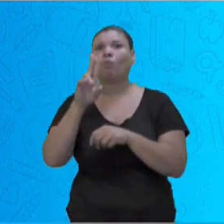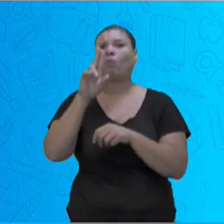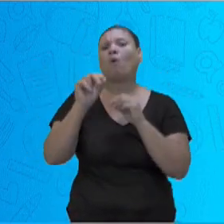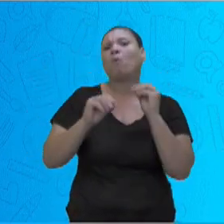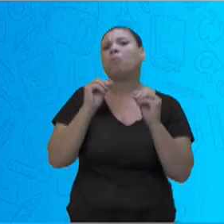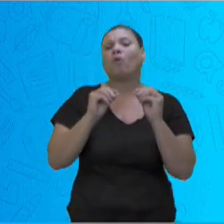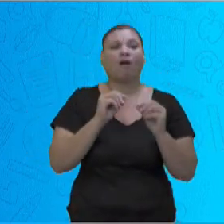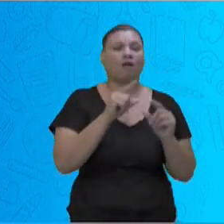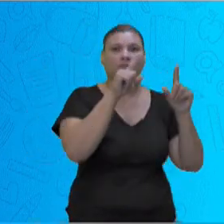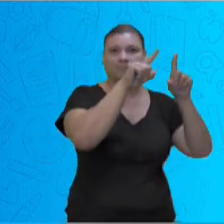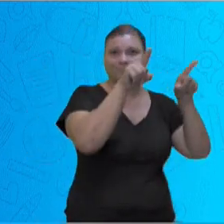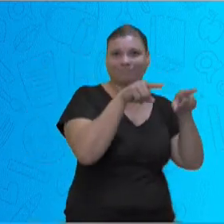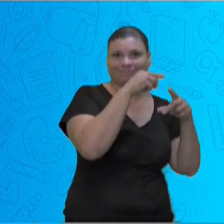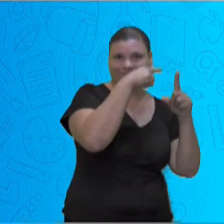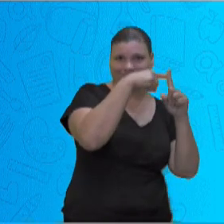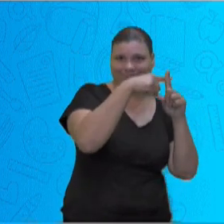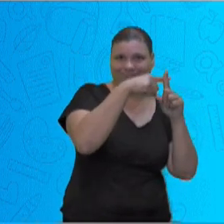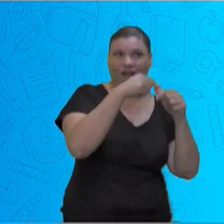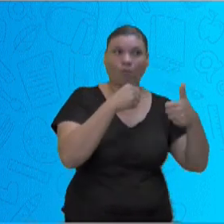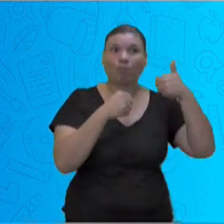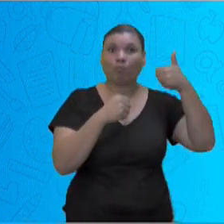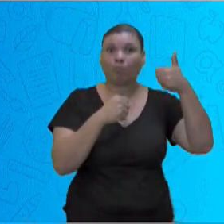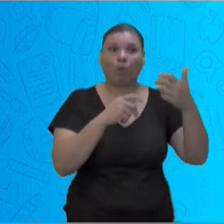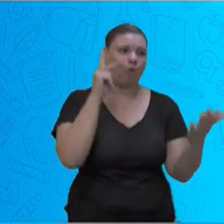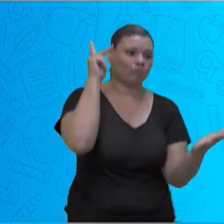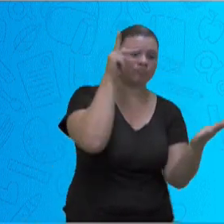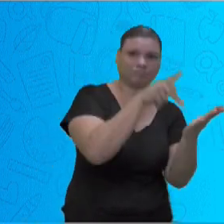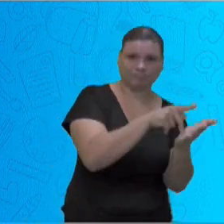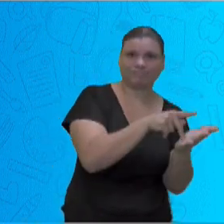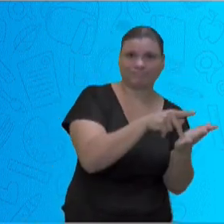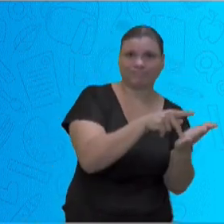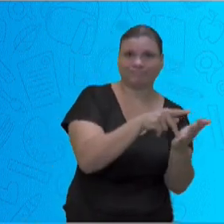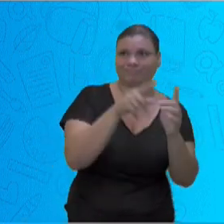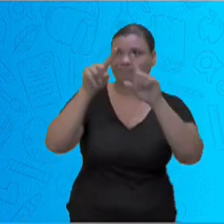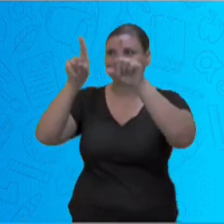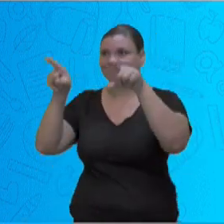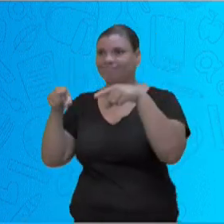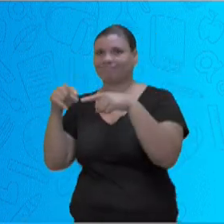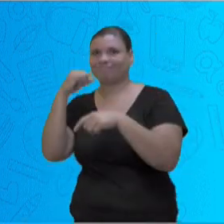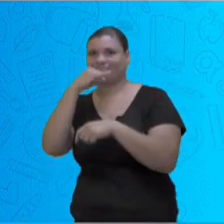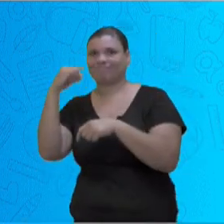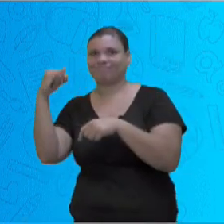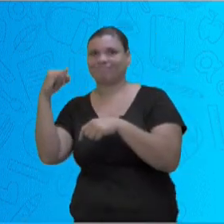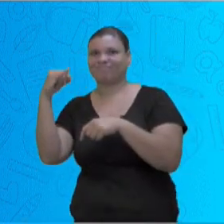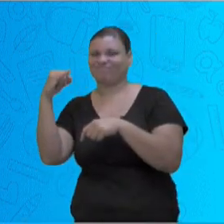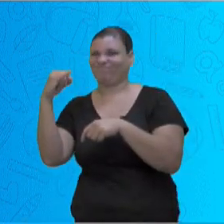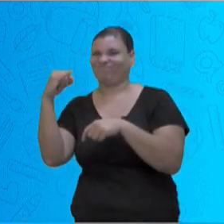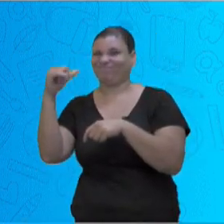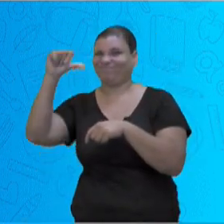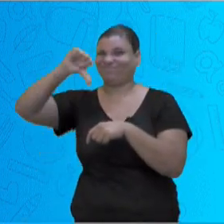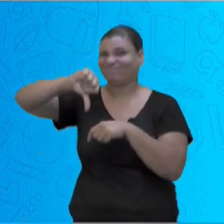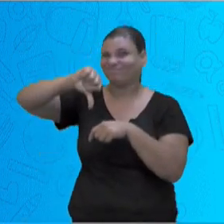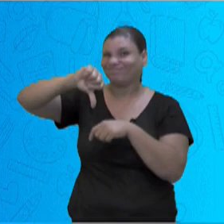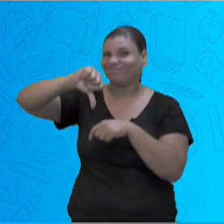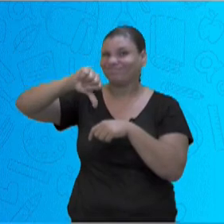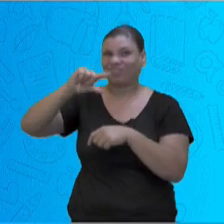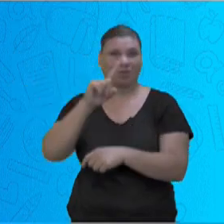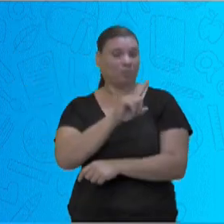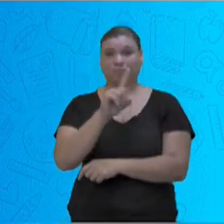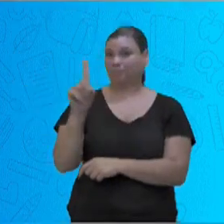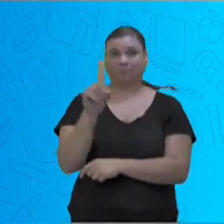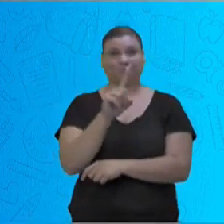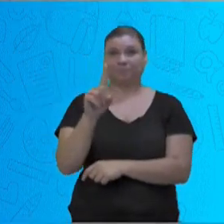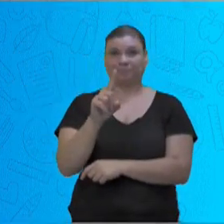No menos, que é a negativa. Então, você vai tentar fazer esses